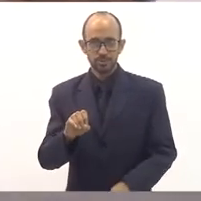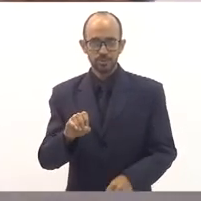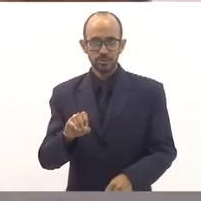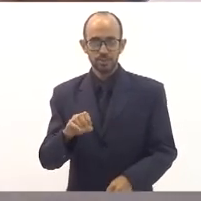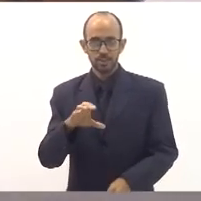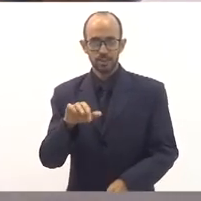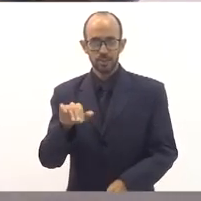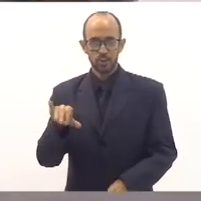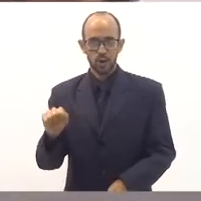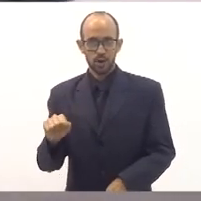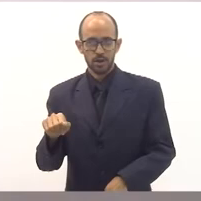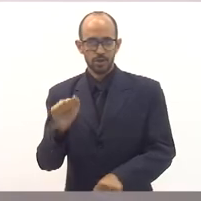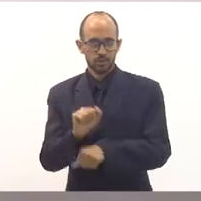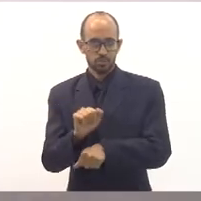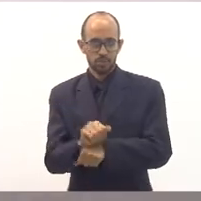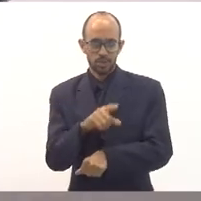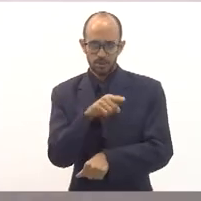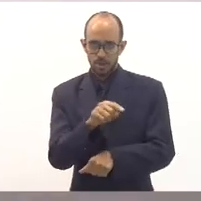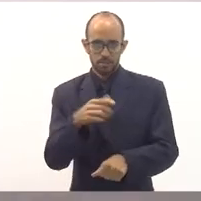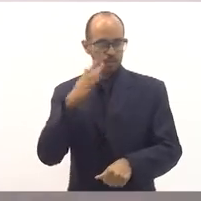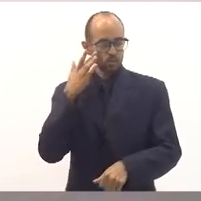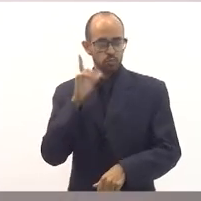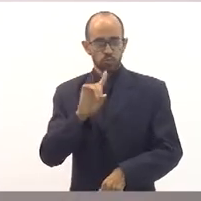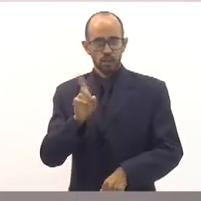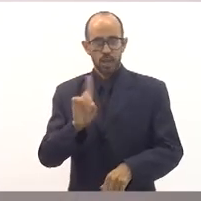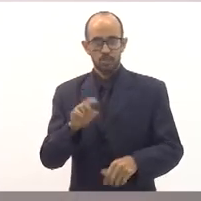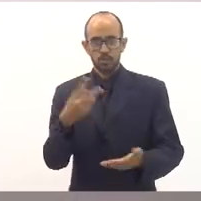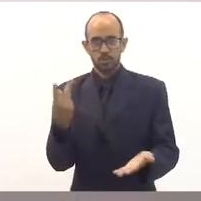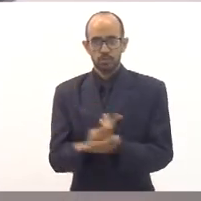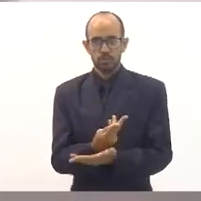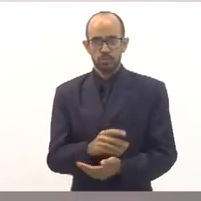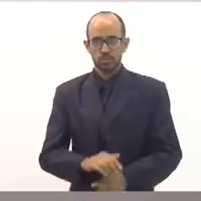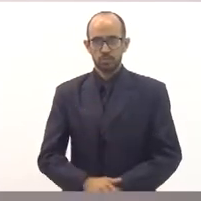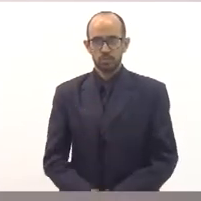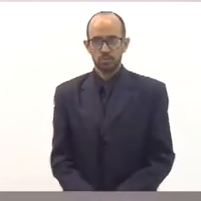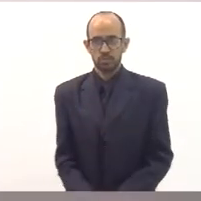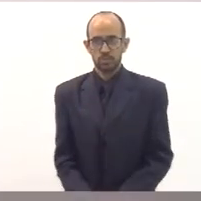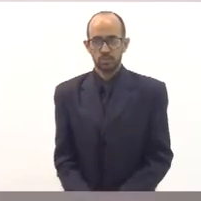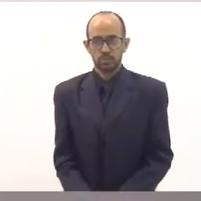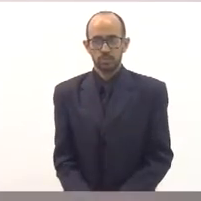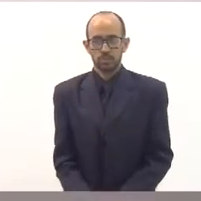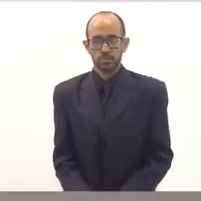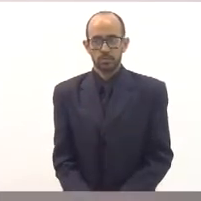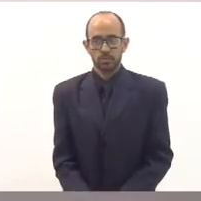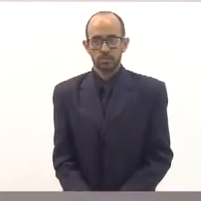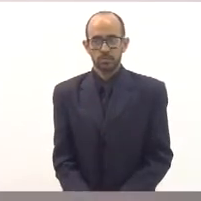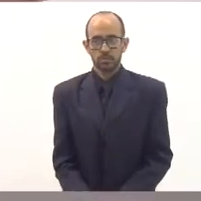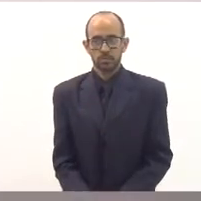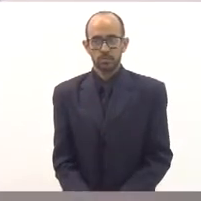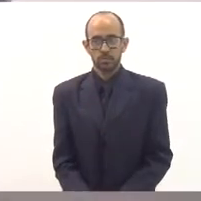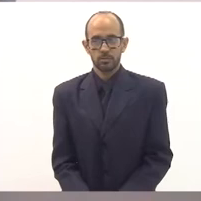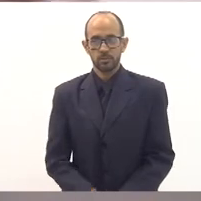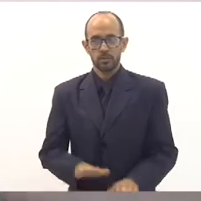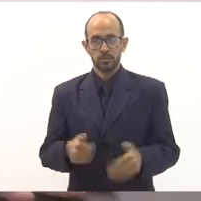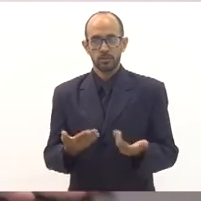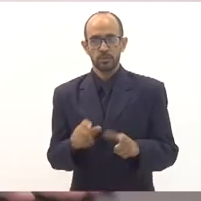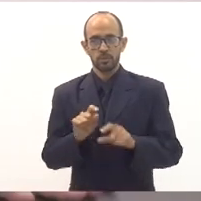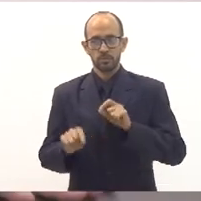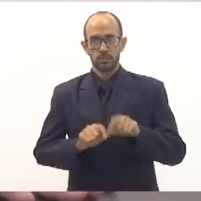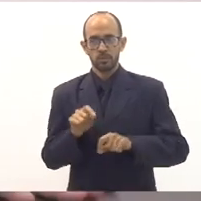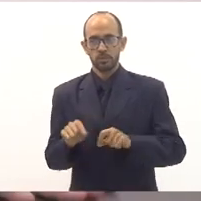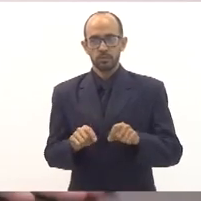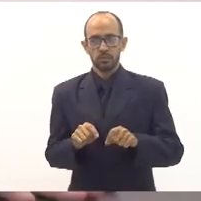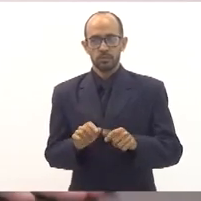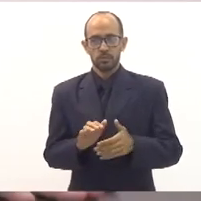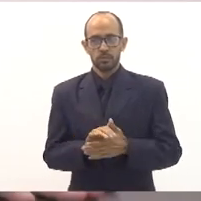esperando para sabe lá o que a gente pode ser o que aconteceria com lá então a gente tá